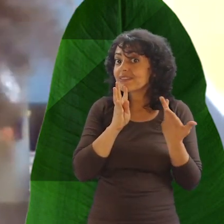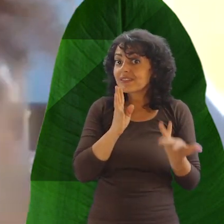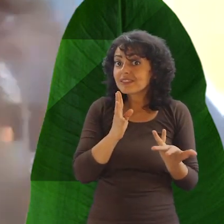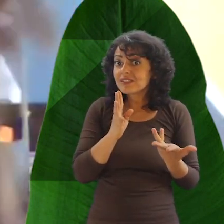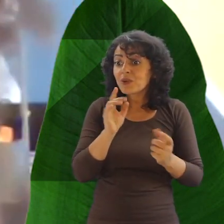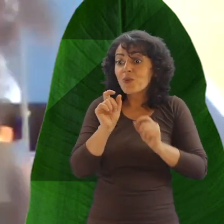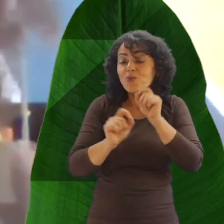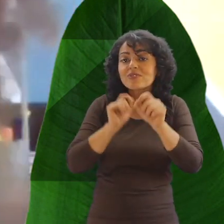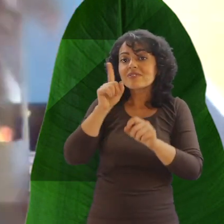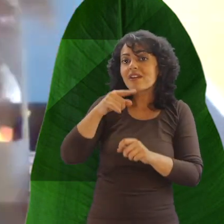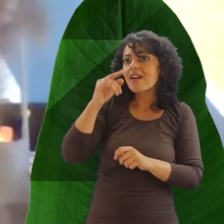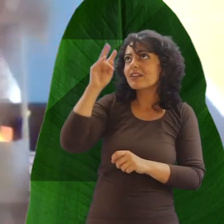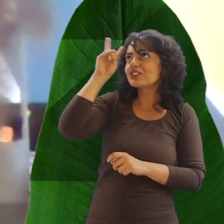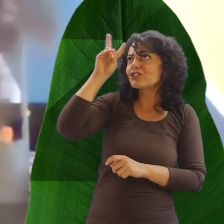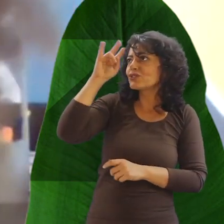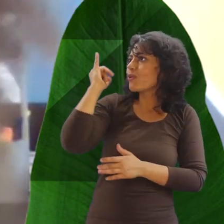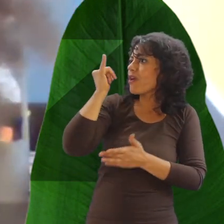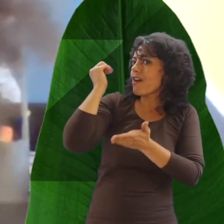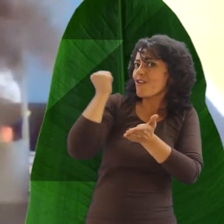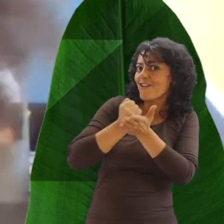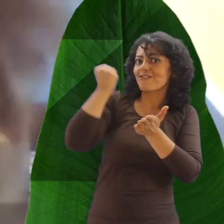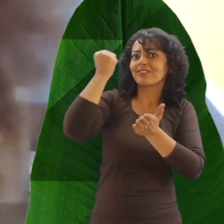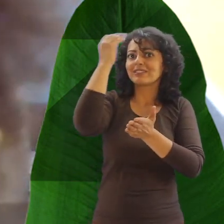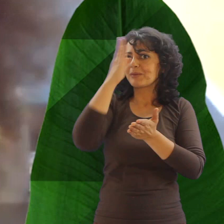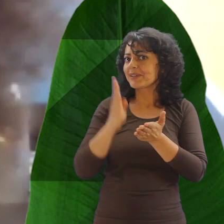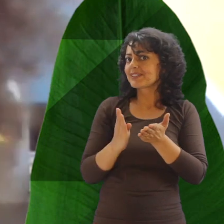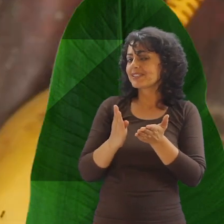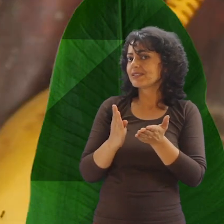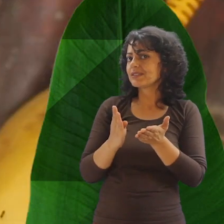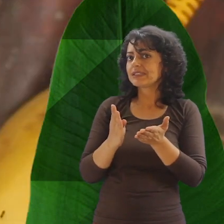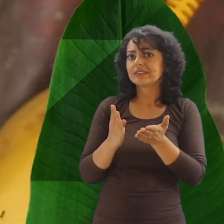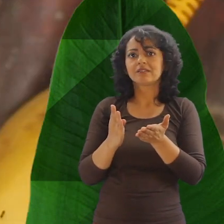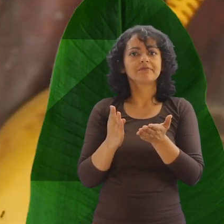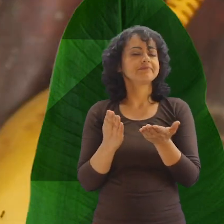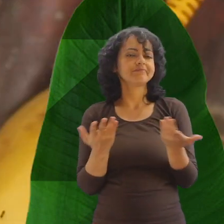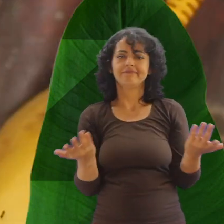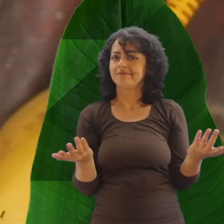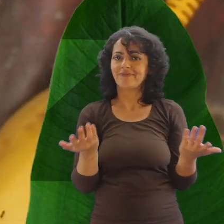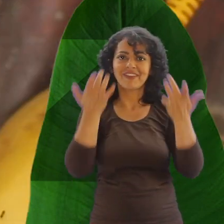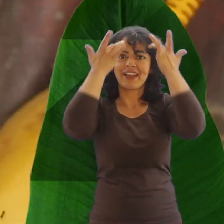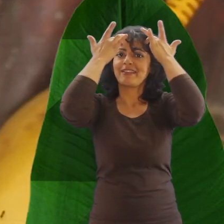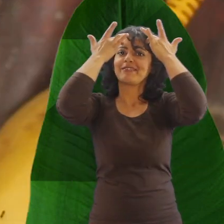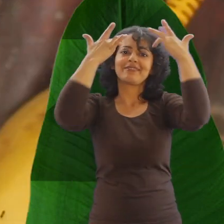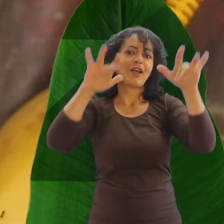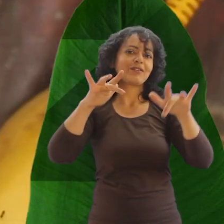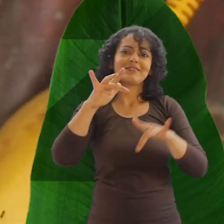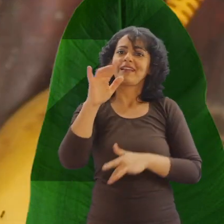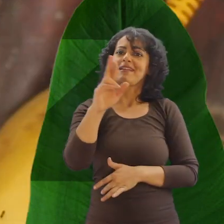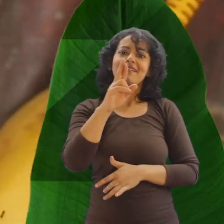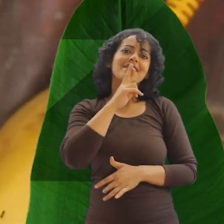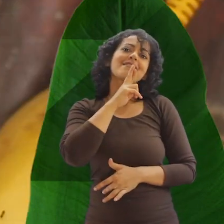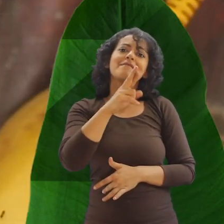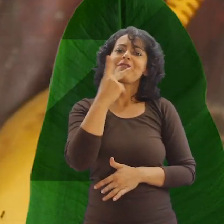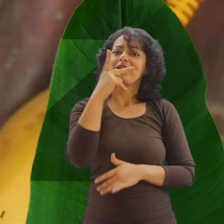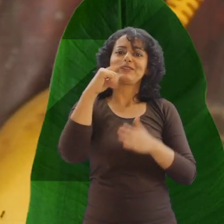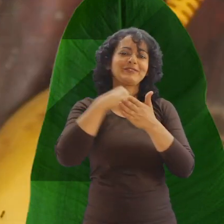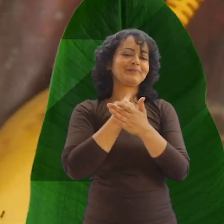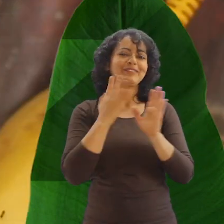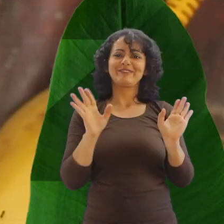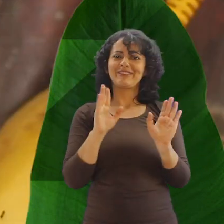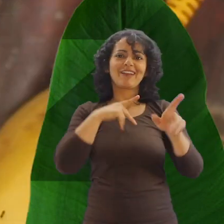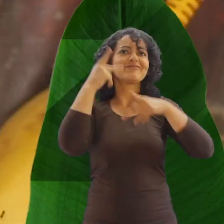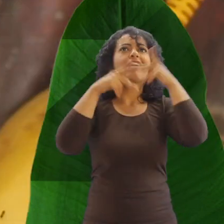O que é que entra como narrativa oficial de Brasil? Então, eu não sei responder a sua